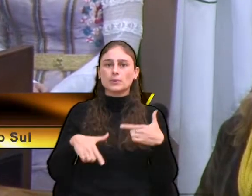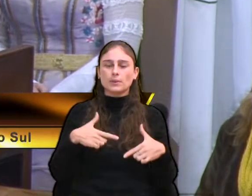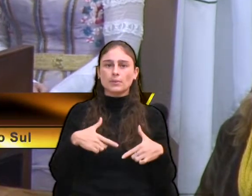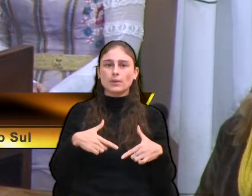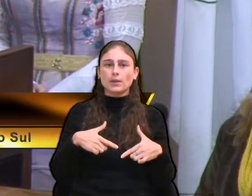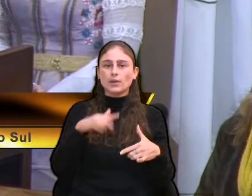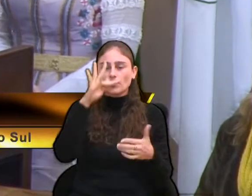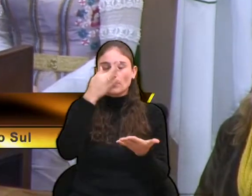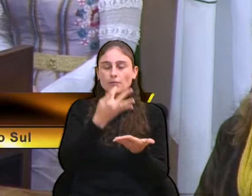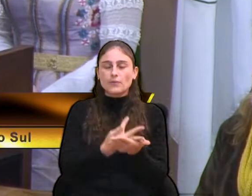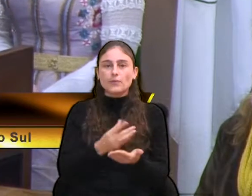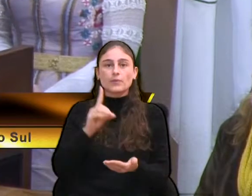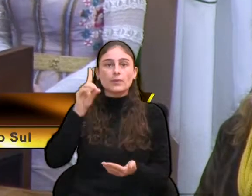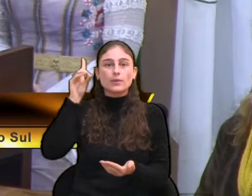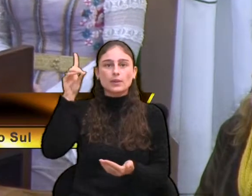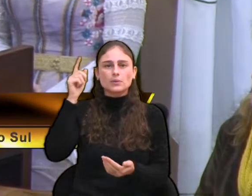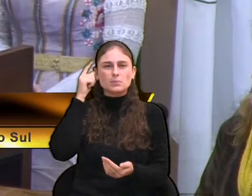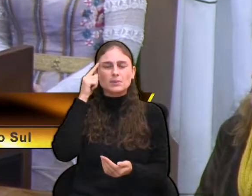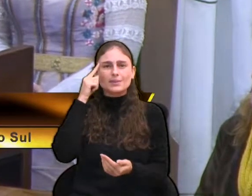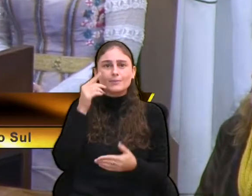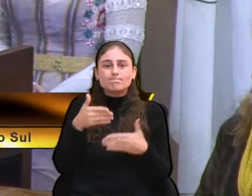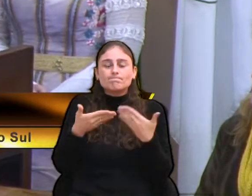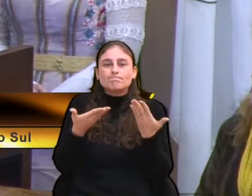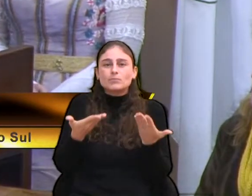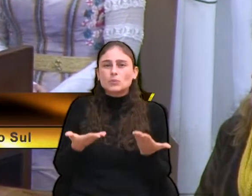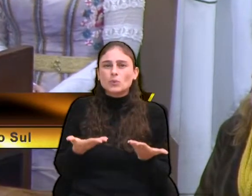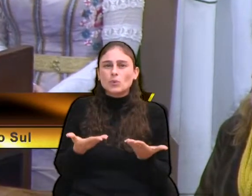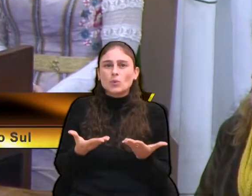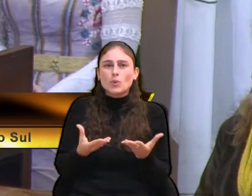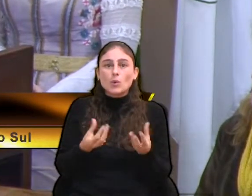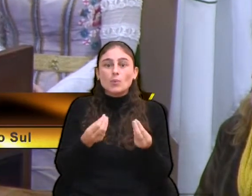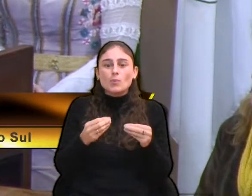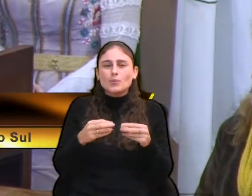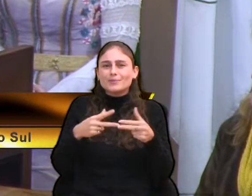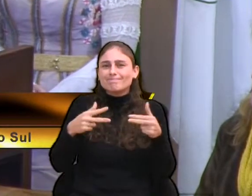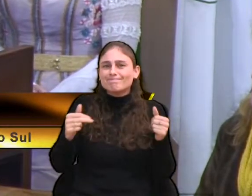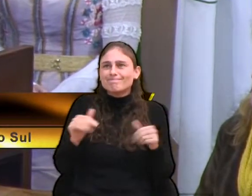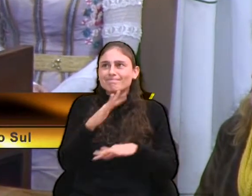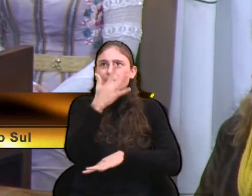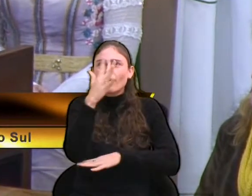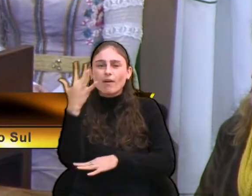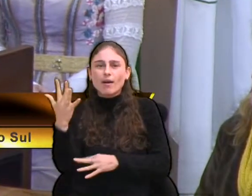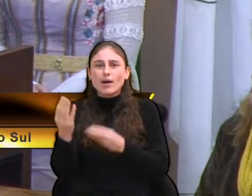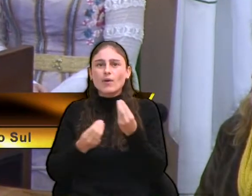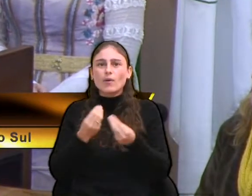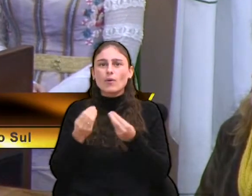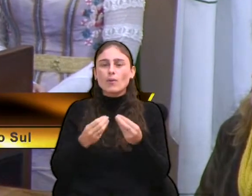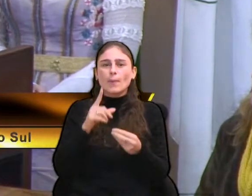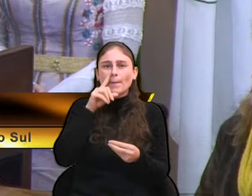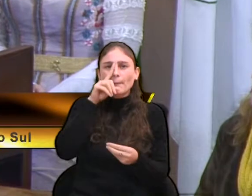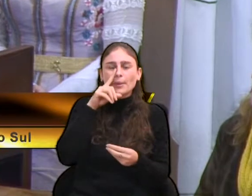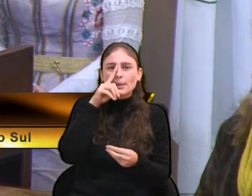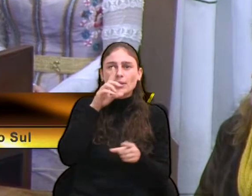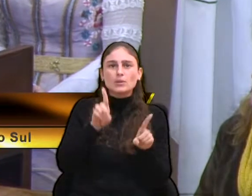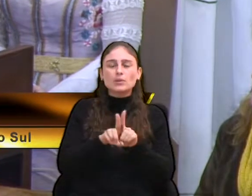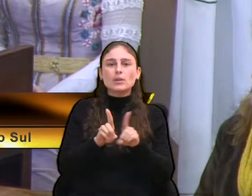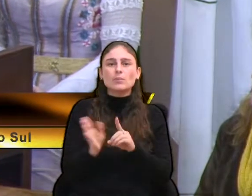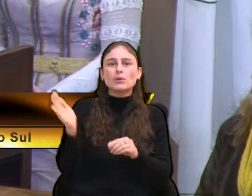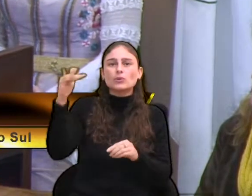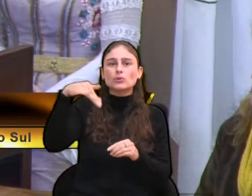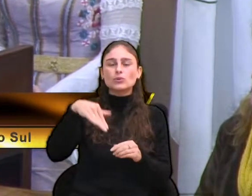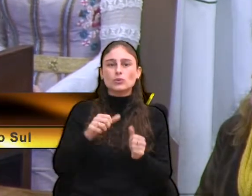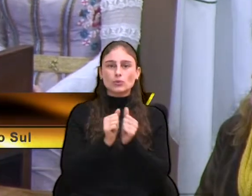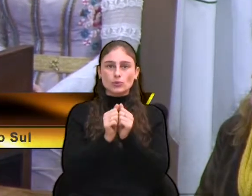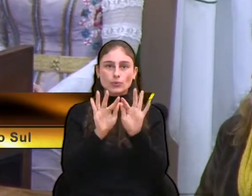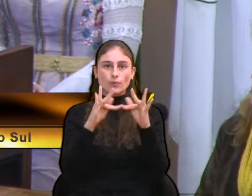Deus, pensando que do nada, de muito mato, né, e muitos riscos, trazendo a sua família sem